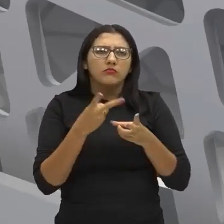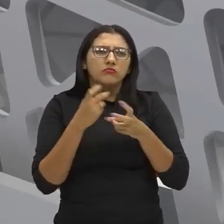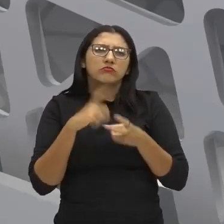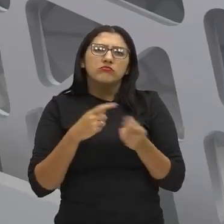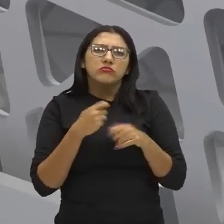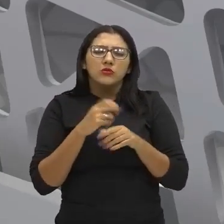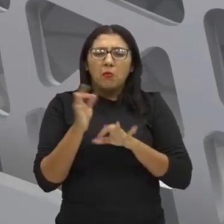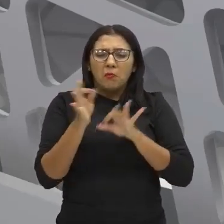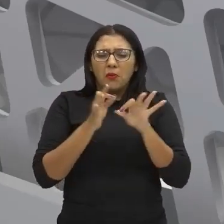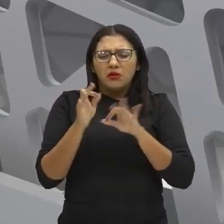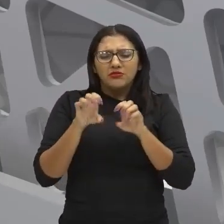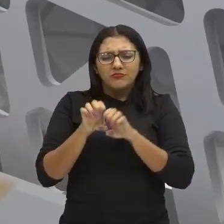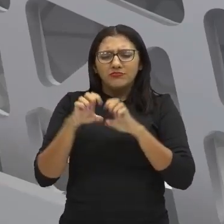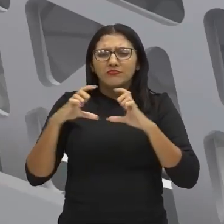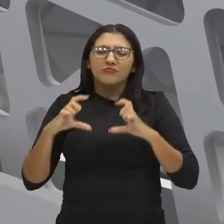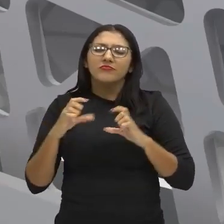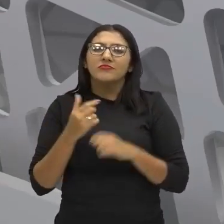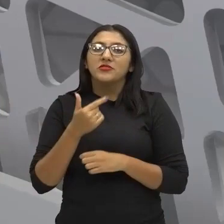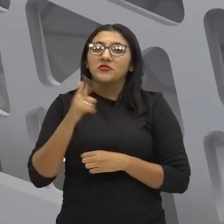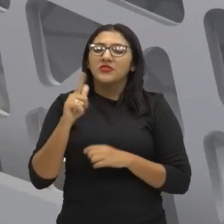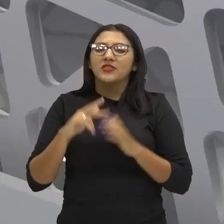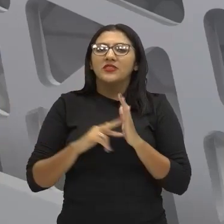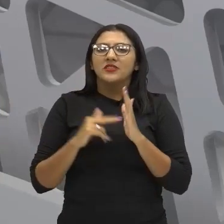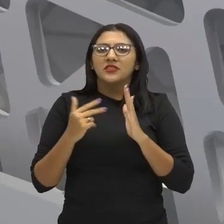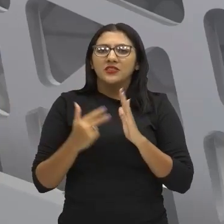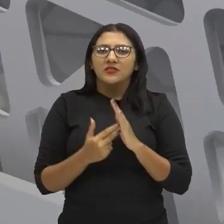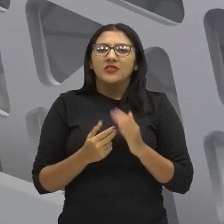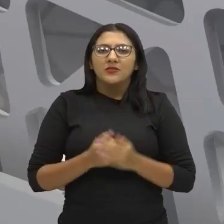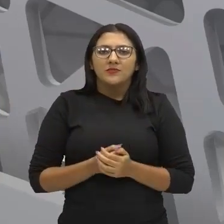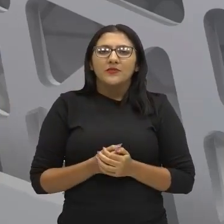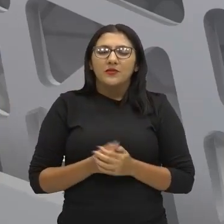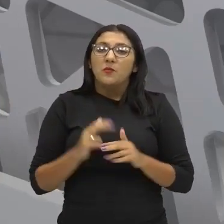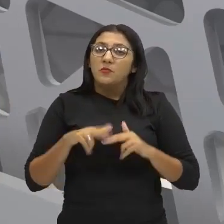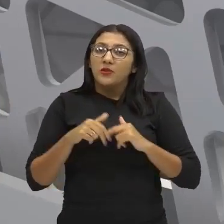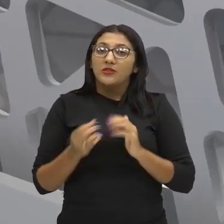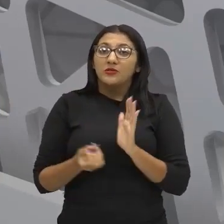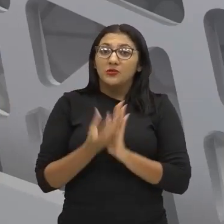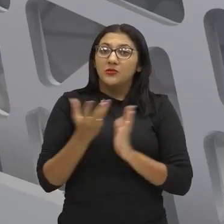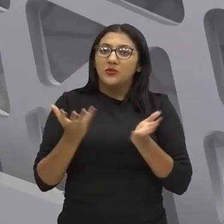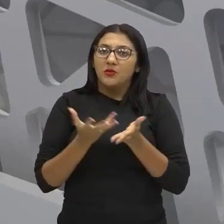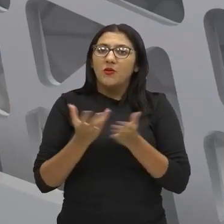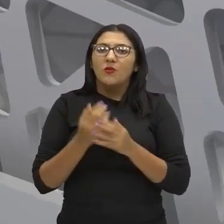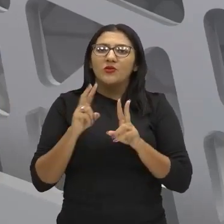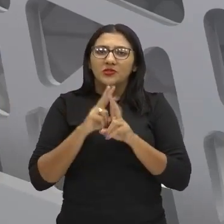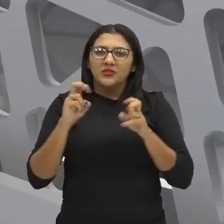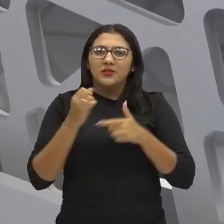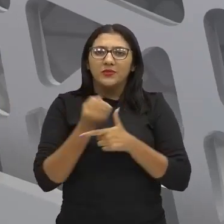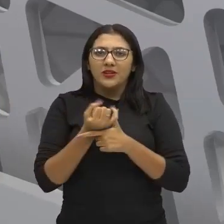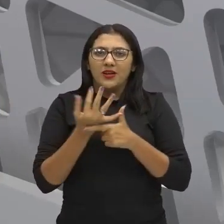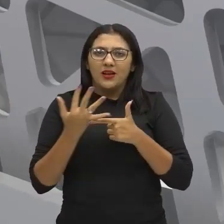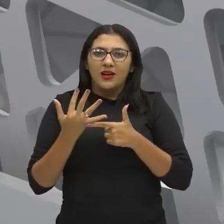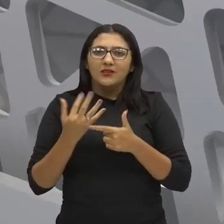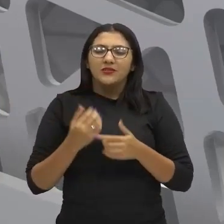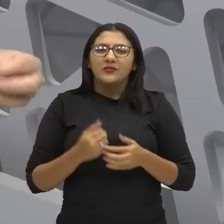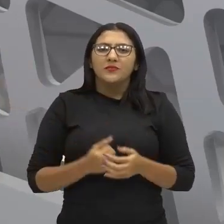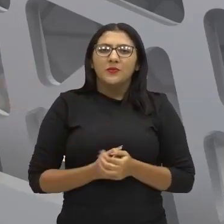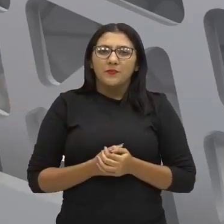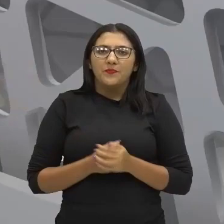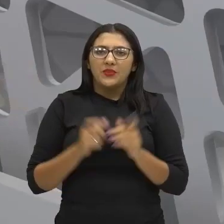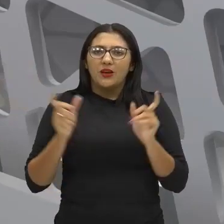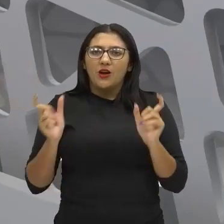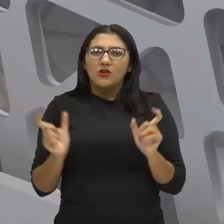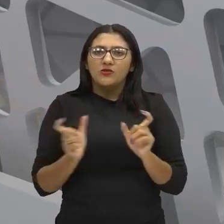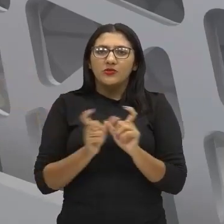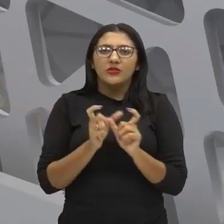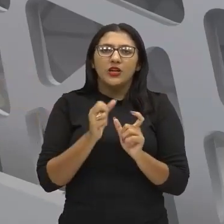com outros sinônimos. Foi aí que surgiu o que nós estamos estudando hoje, que foi a álgebra, a junção